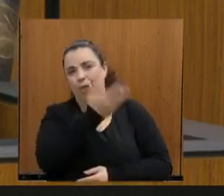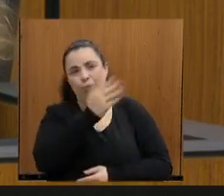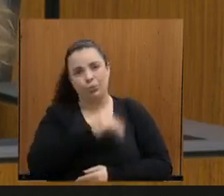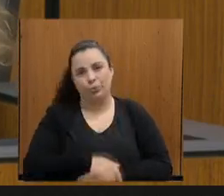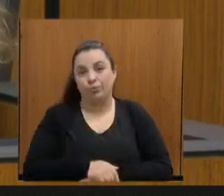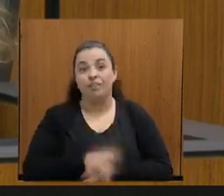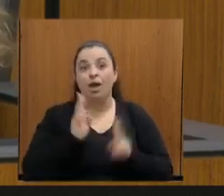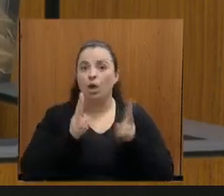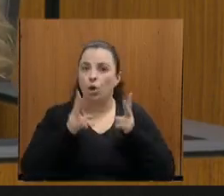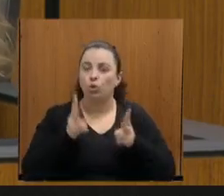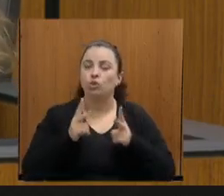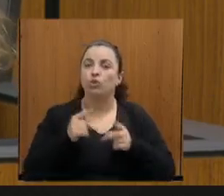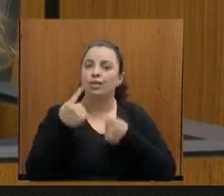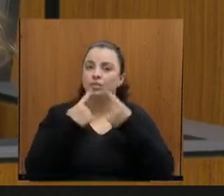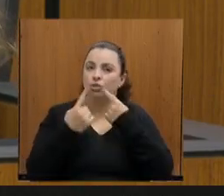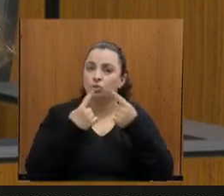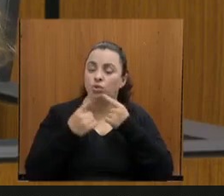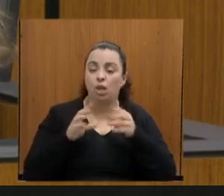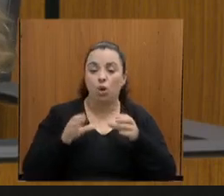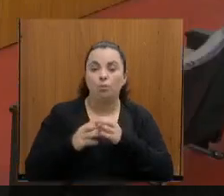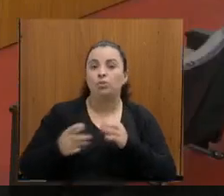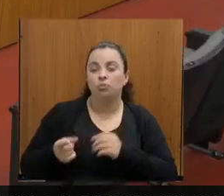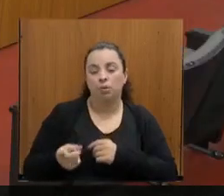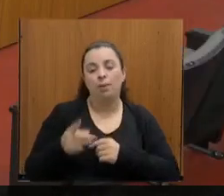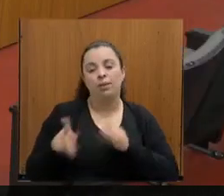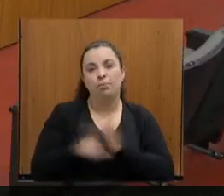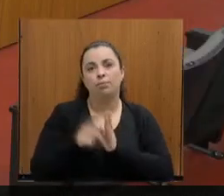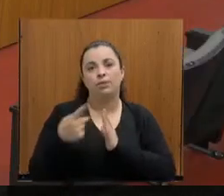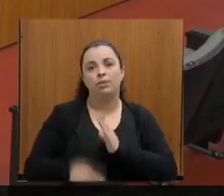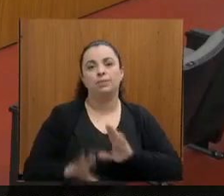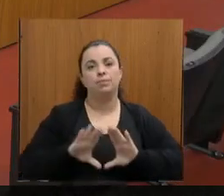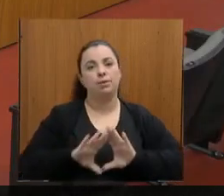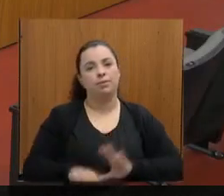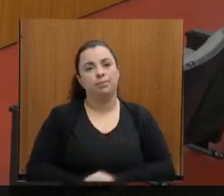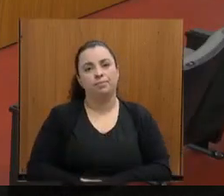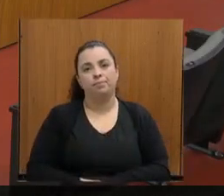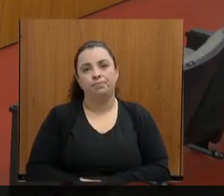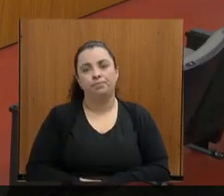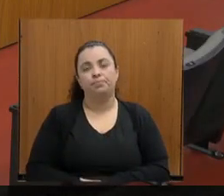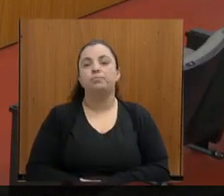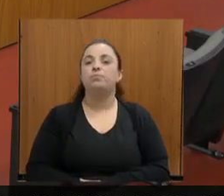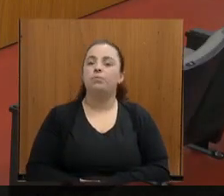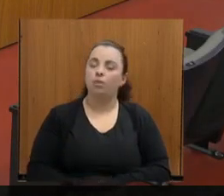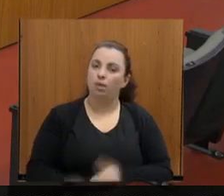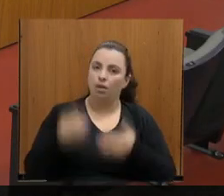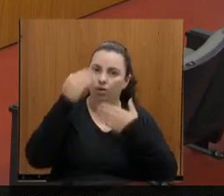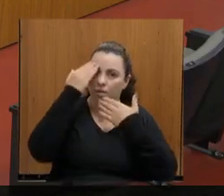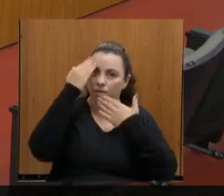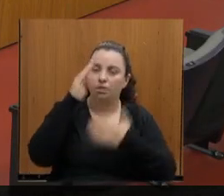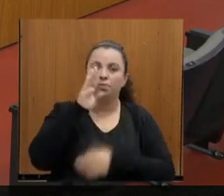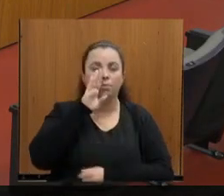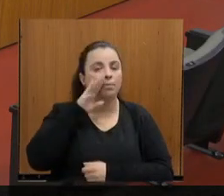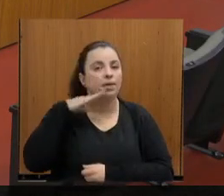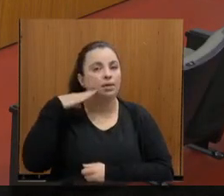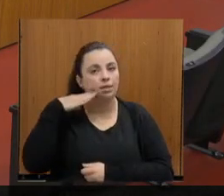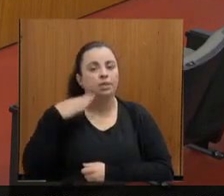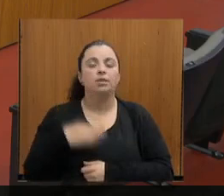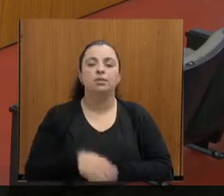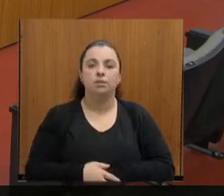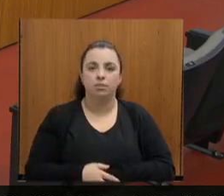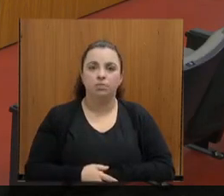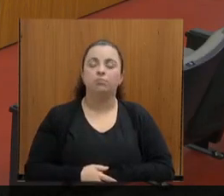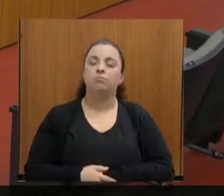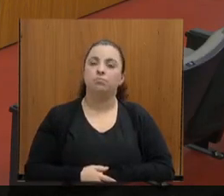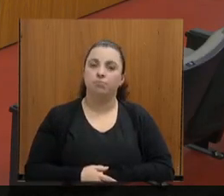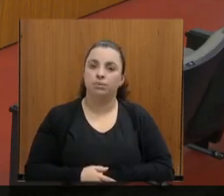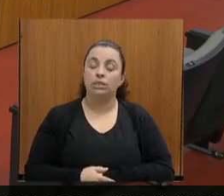continuar essas discussões nas comissões permanentes a sua casa e agradecemos adaptada Beatriz